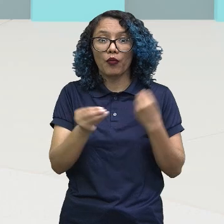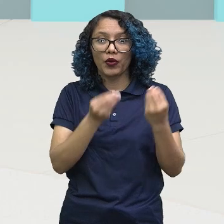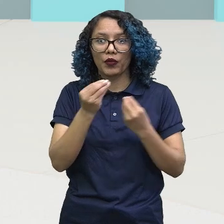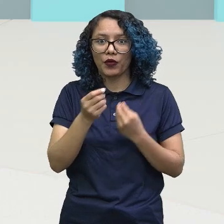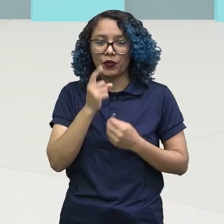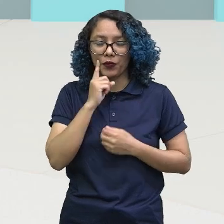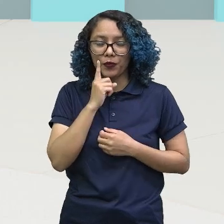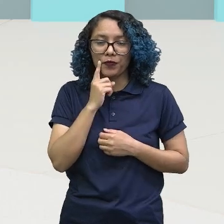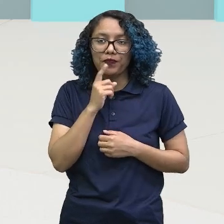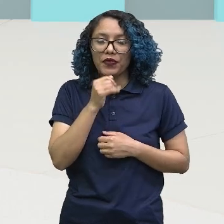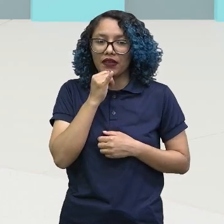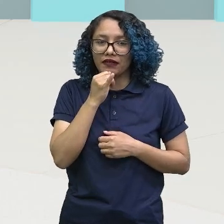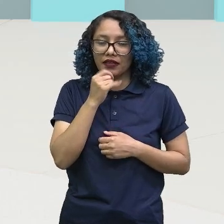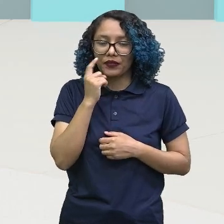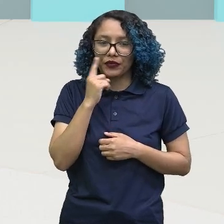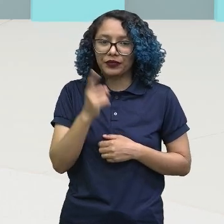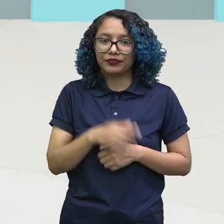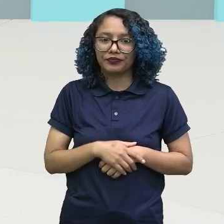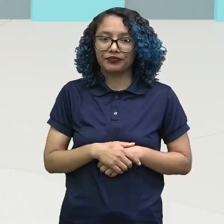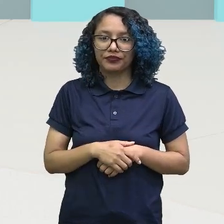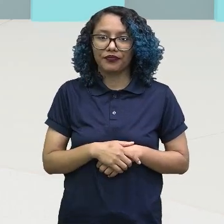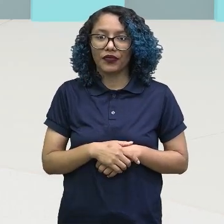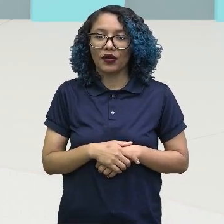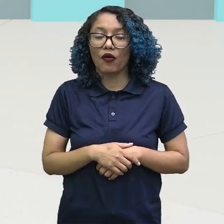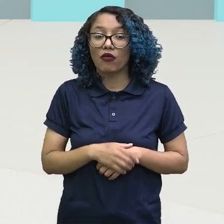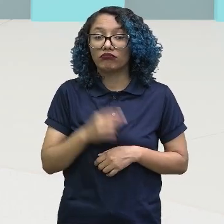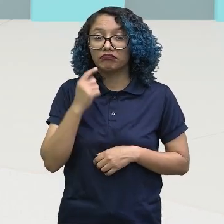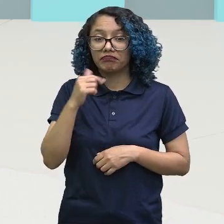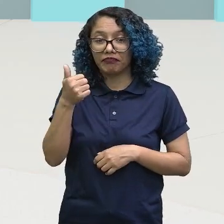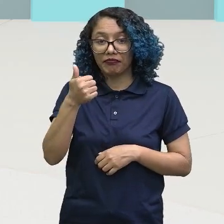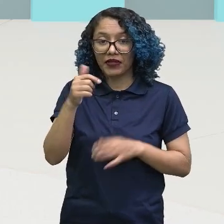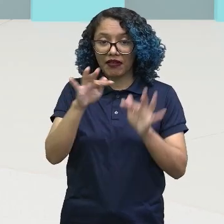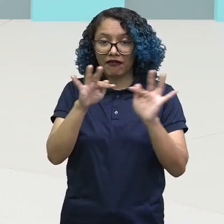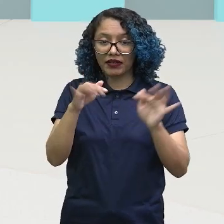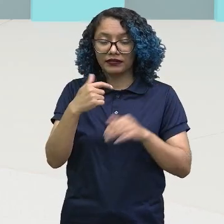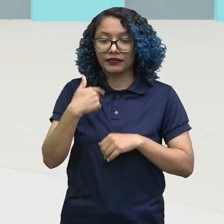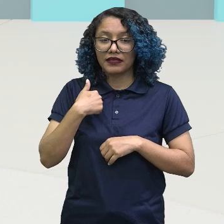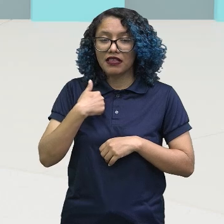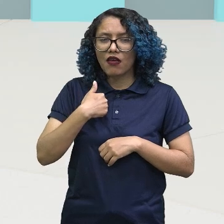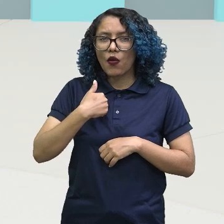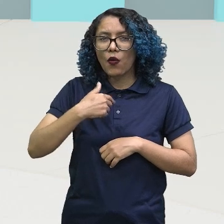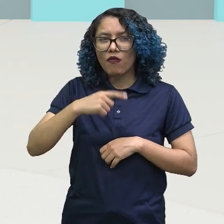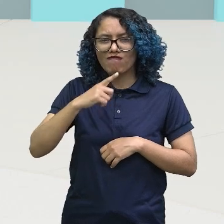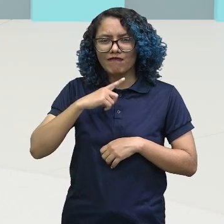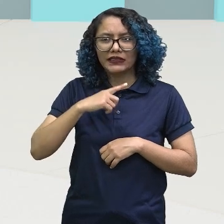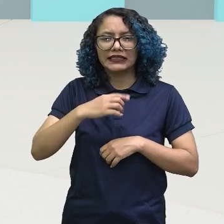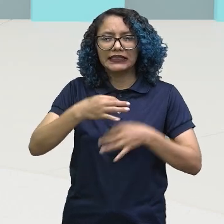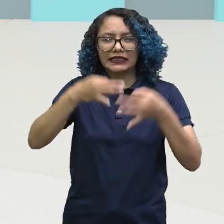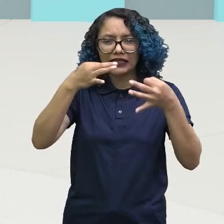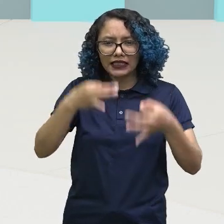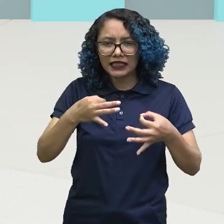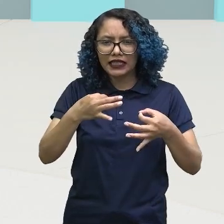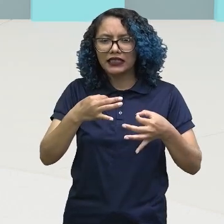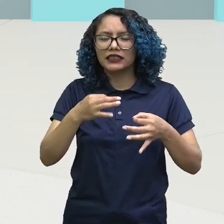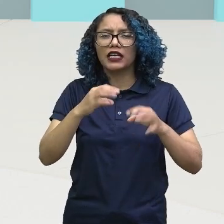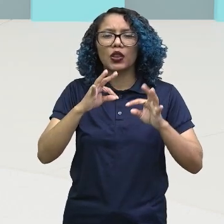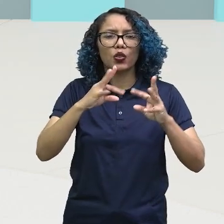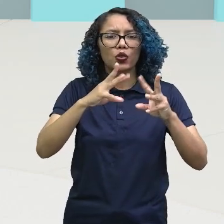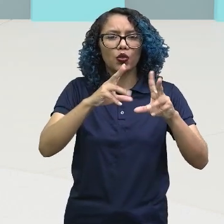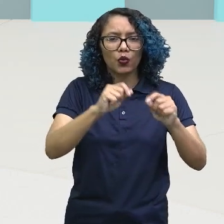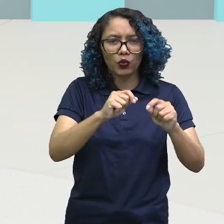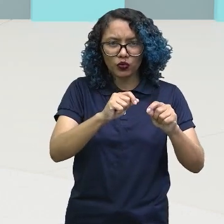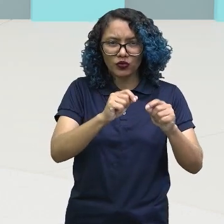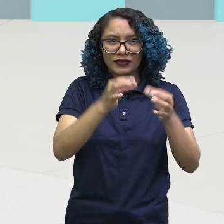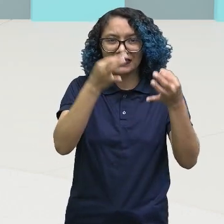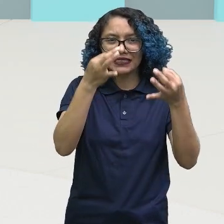exemplos comigo. Olha aí. Eu tenho certeza de que tudo dará certo. Sujeito